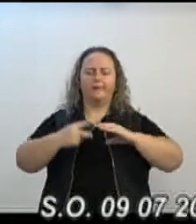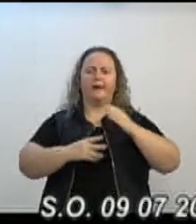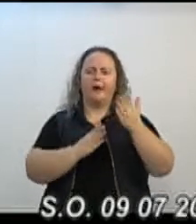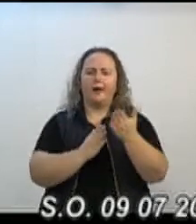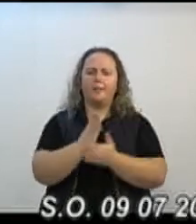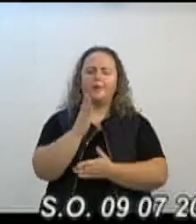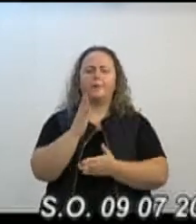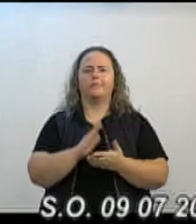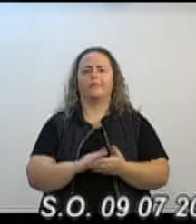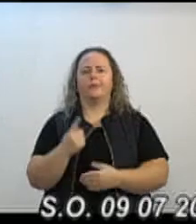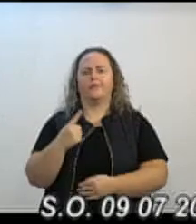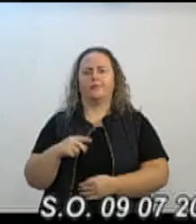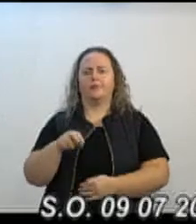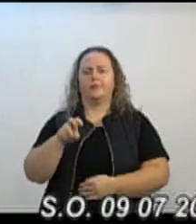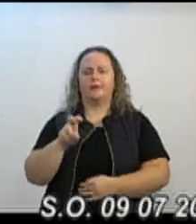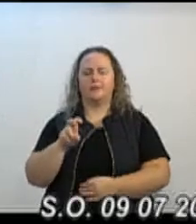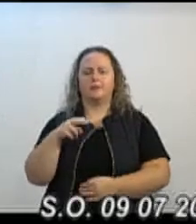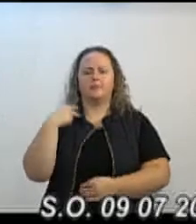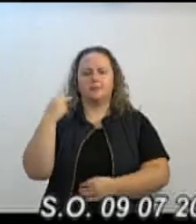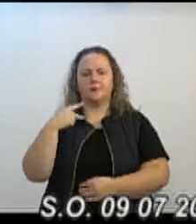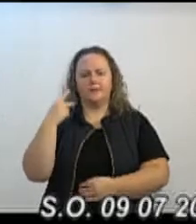os 15